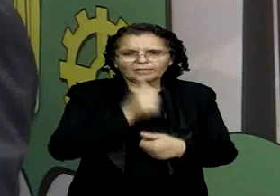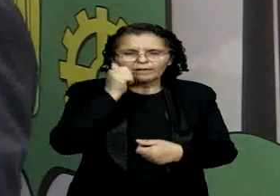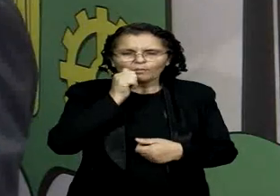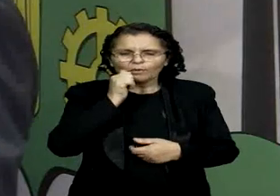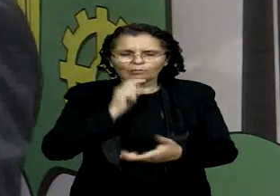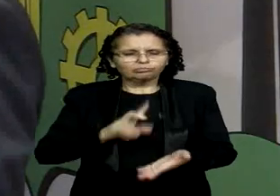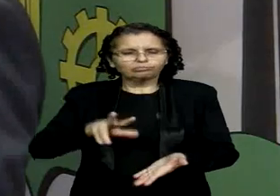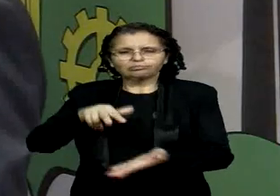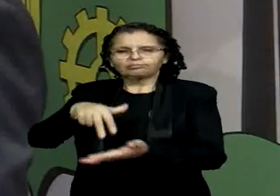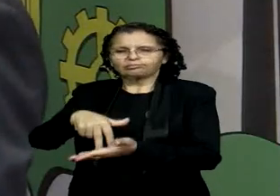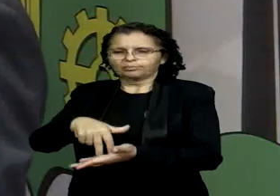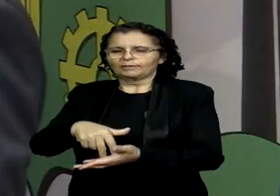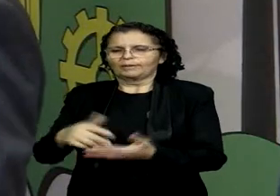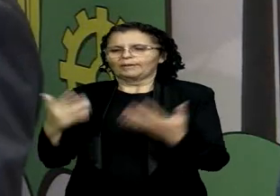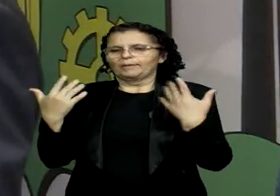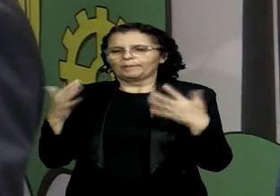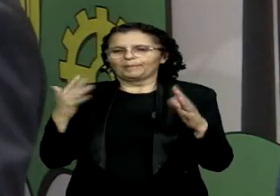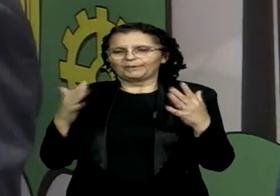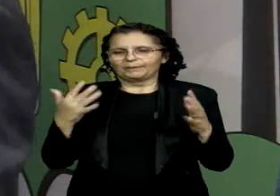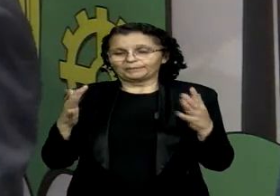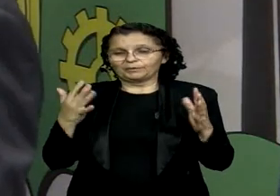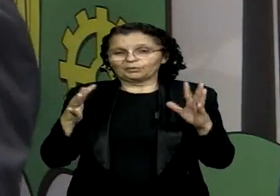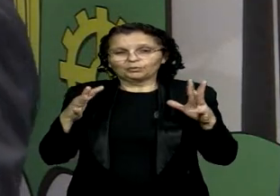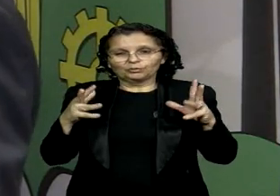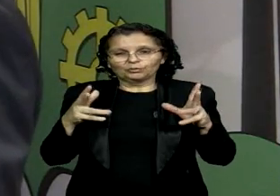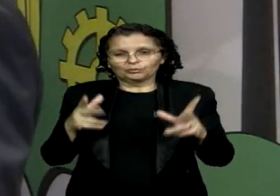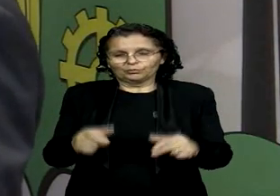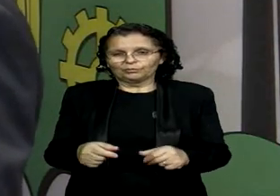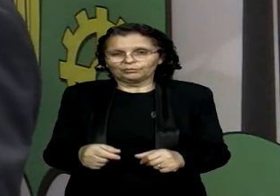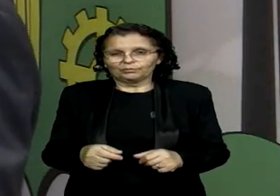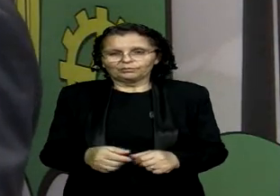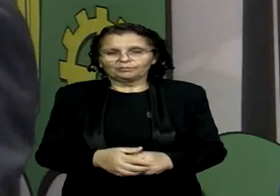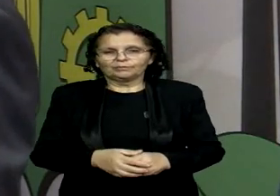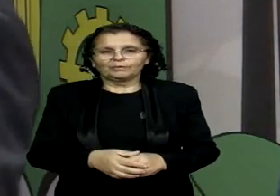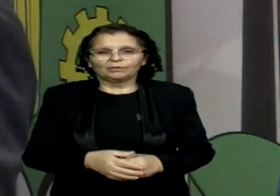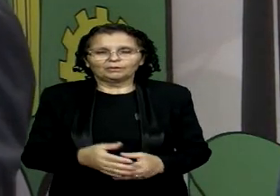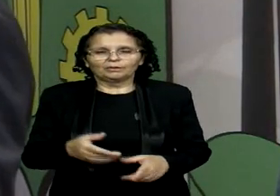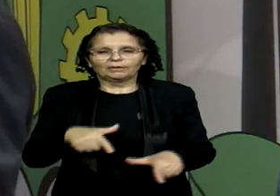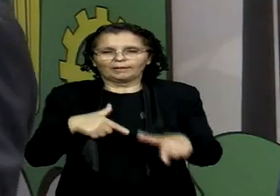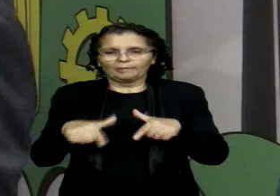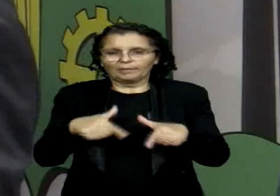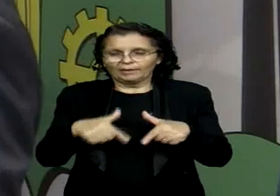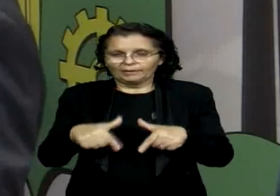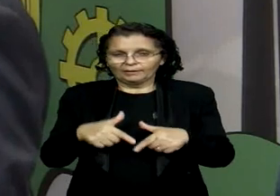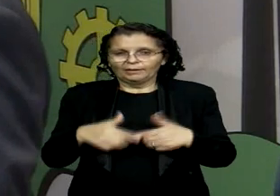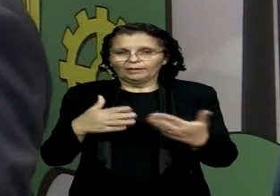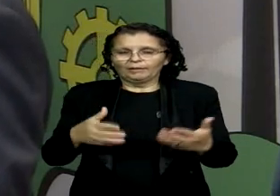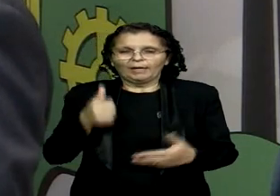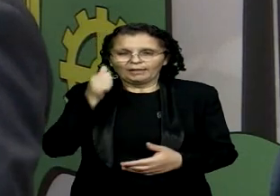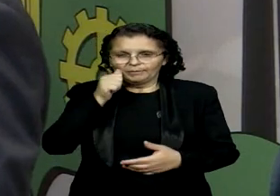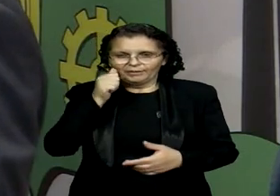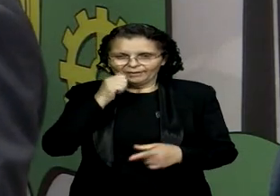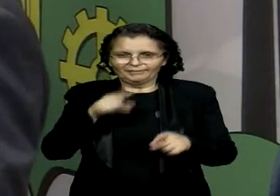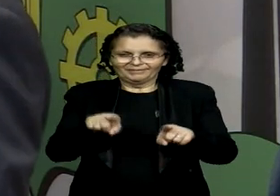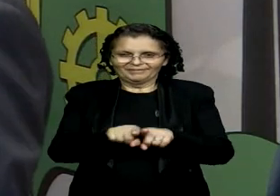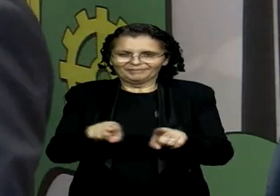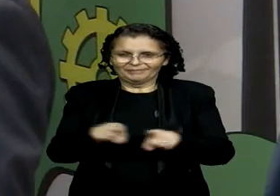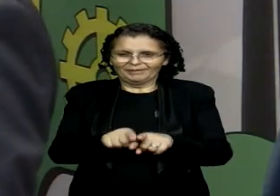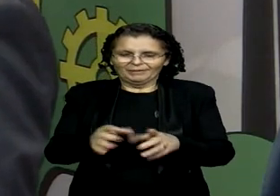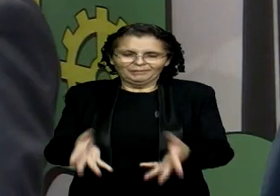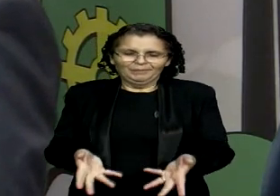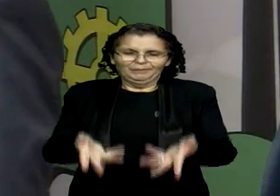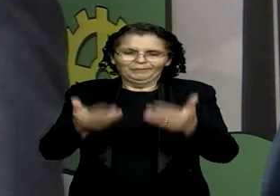se destacam. Então, parabéns a todos os colaboradores que trabalham com o Erivelto, em especial as mulheres que desempenham um